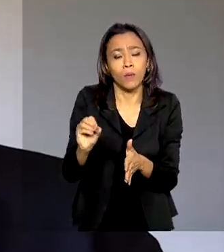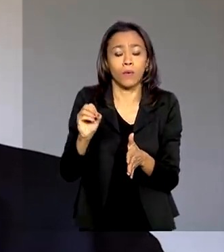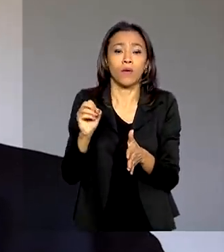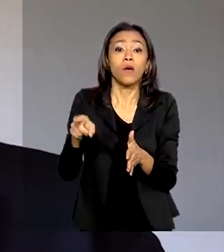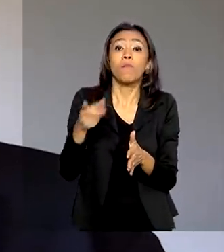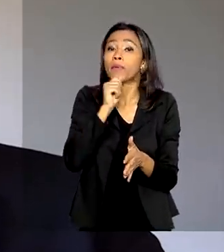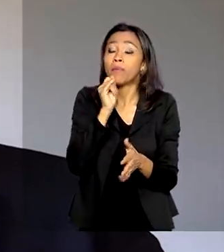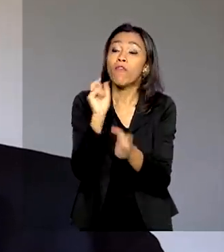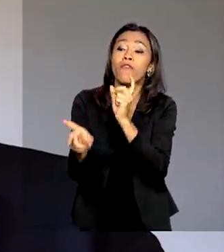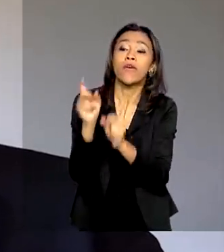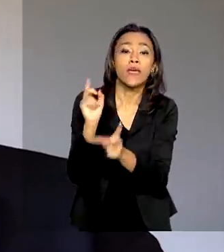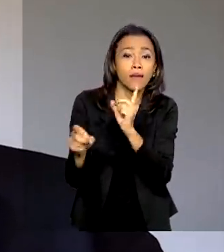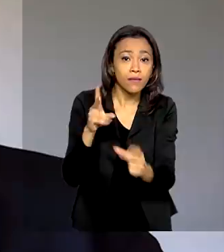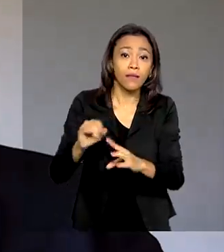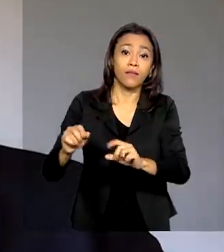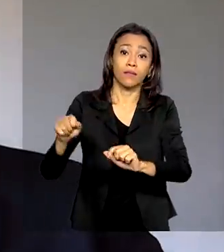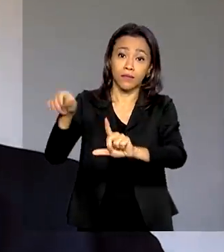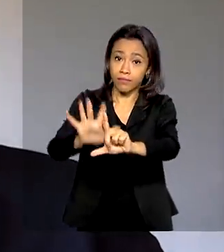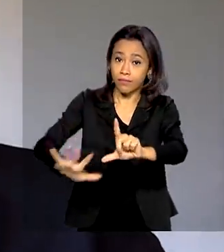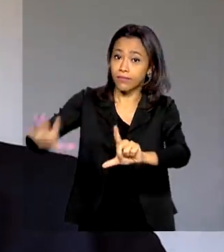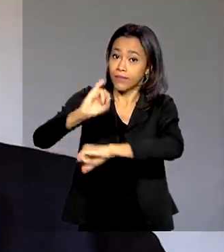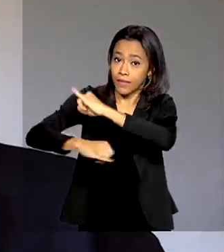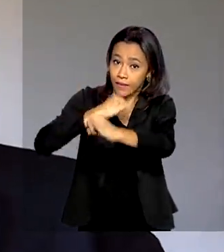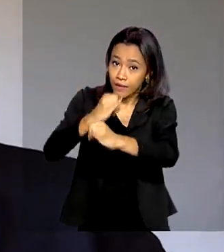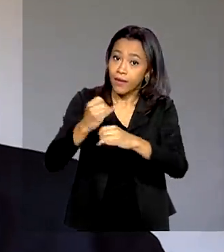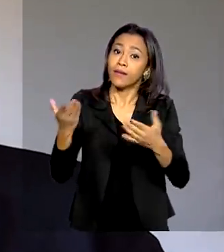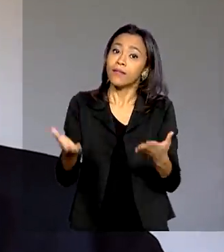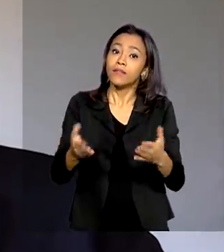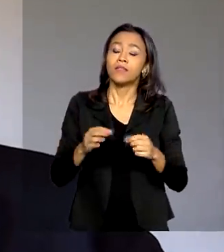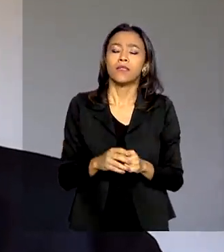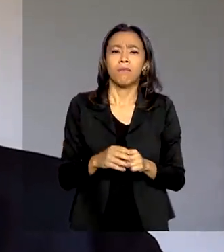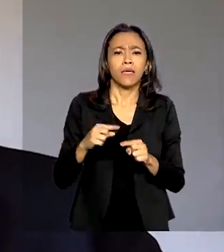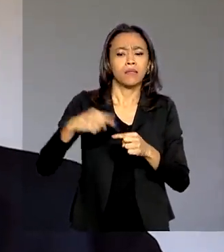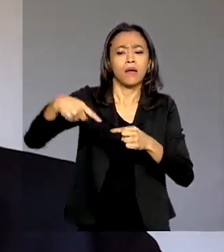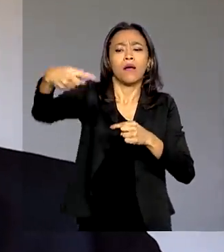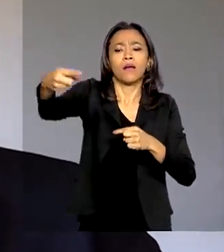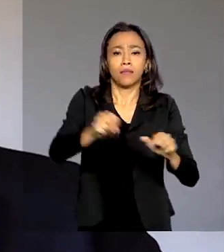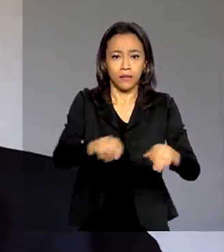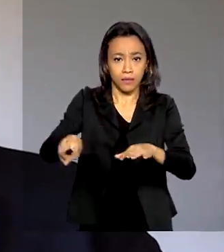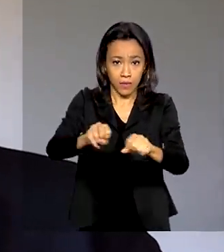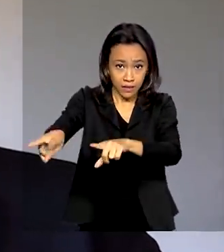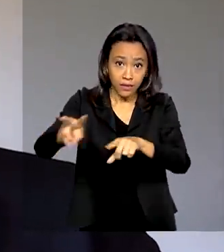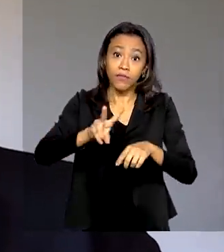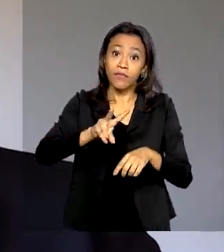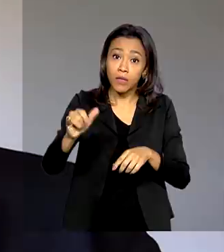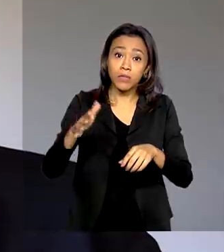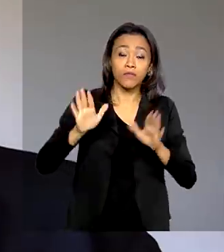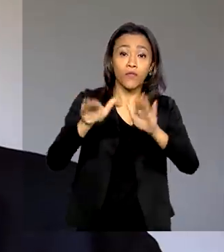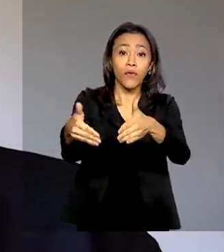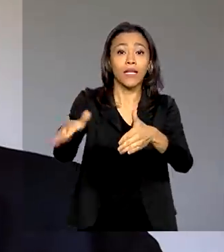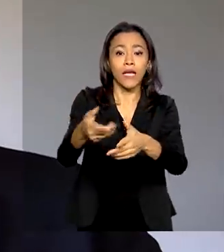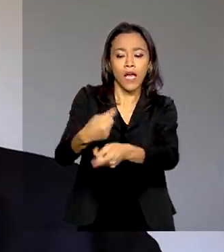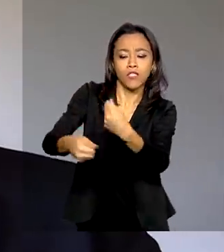vendas online e também a delivery e logística. Mas nas próximas semanas vamos realizar demodeis ligadas à área de finanças,